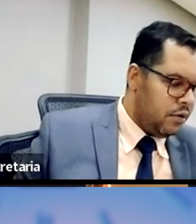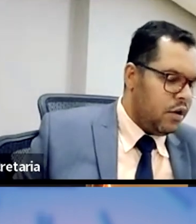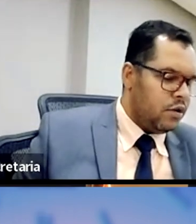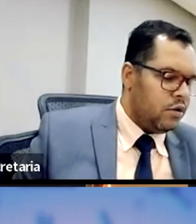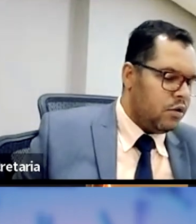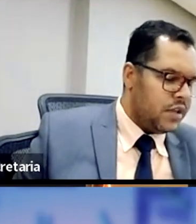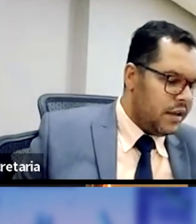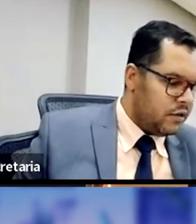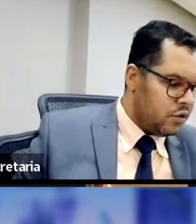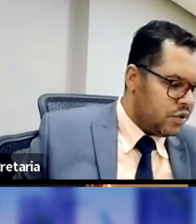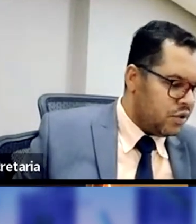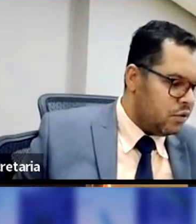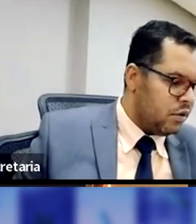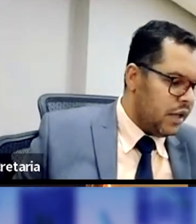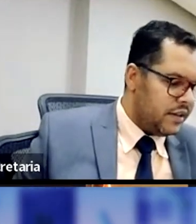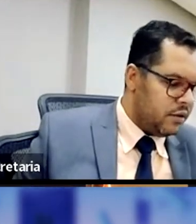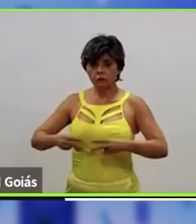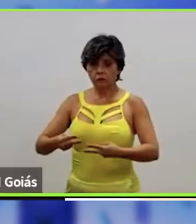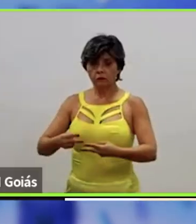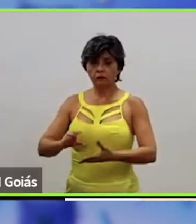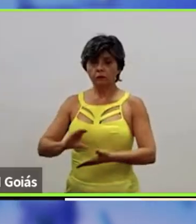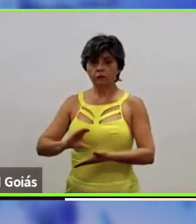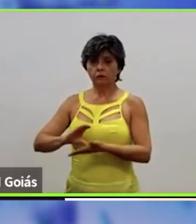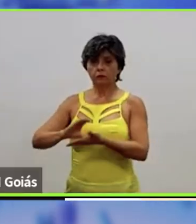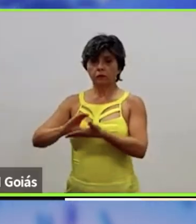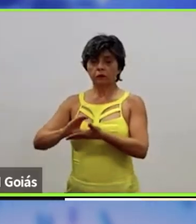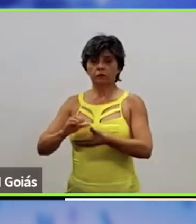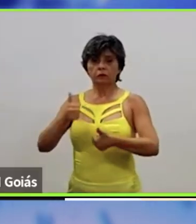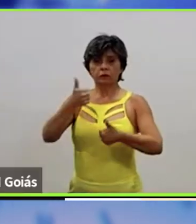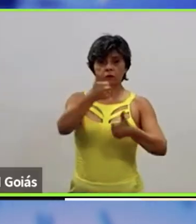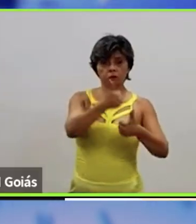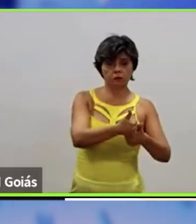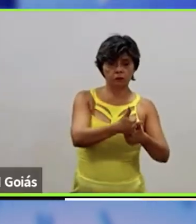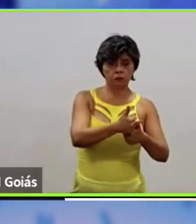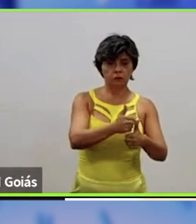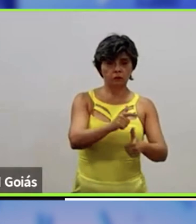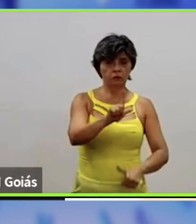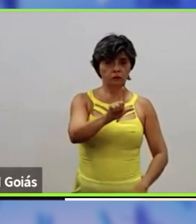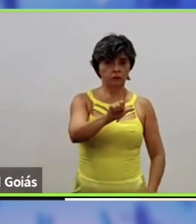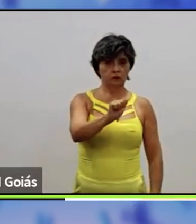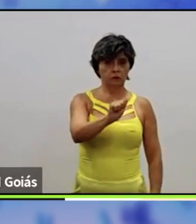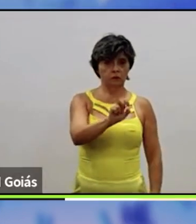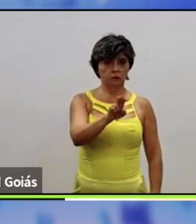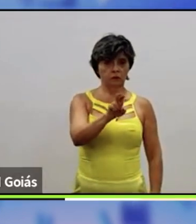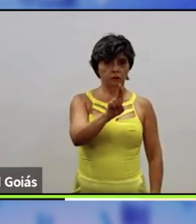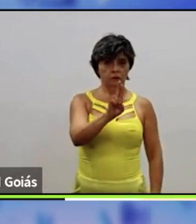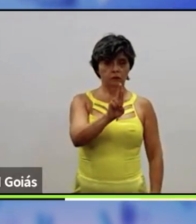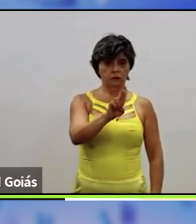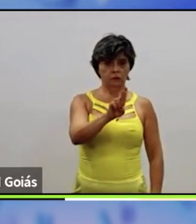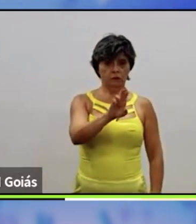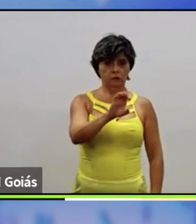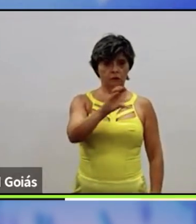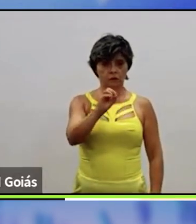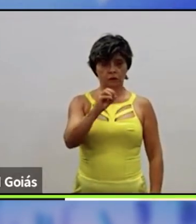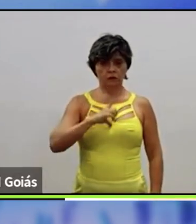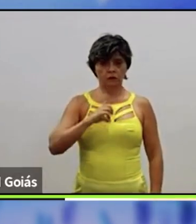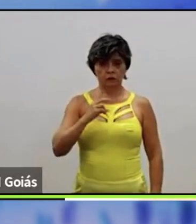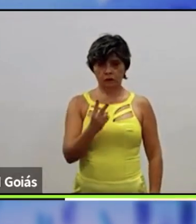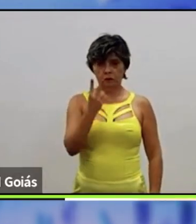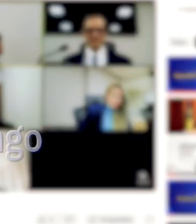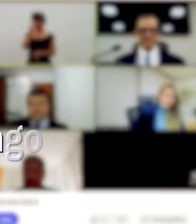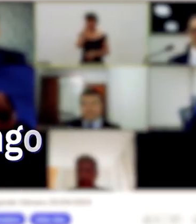substituição, Leon Silva, anunciou os processos e toda a sessão foi traduzida para a linguagem de sinais pela servidora Vanusa de